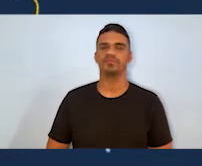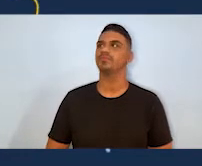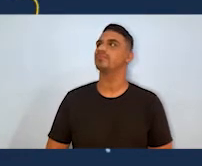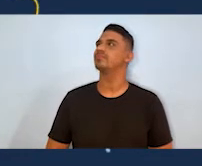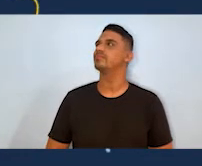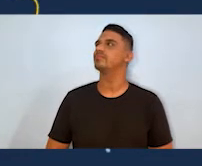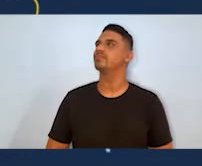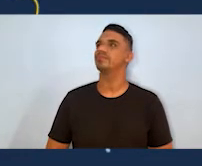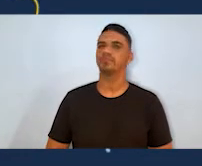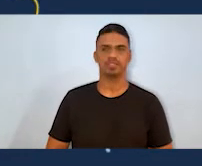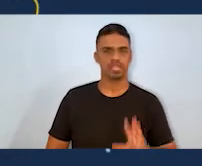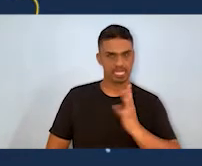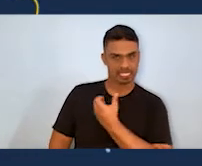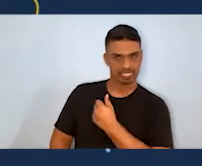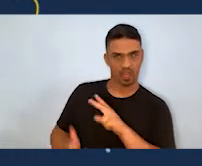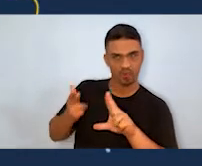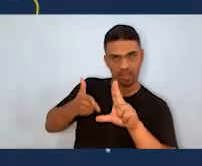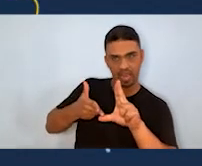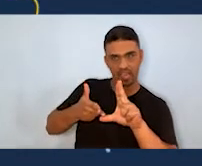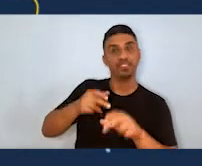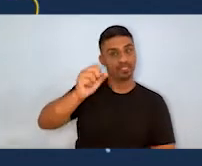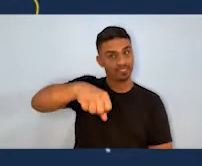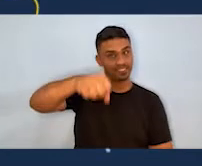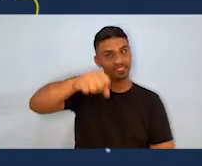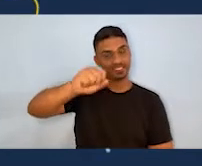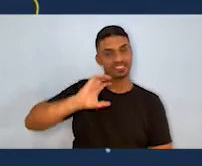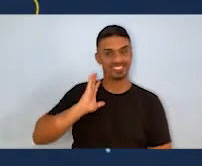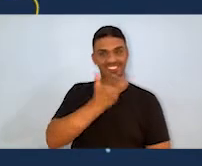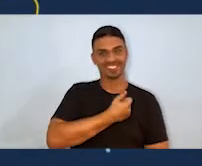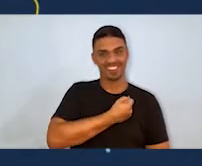Ah, sim, sobre a live ficar salva. Sim, a live fica salva.